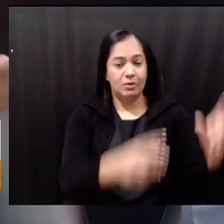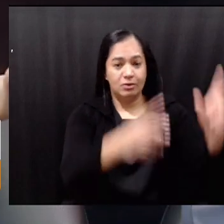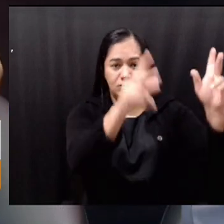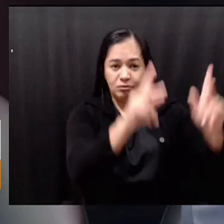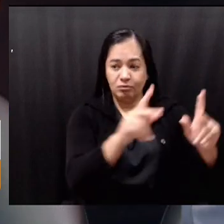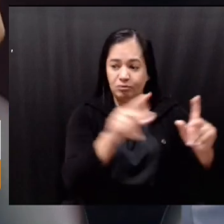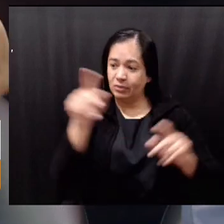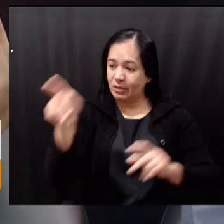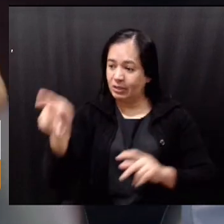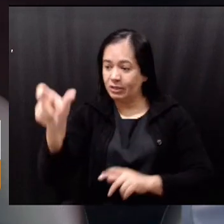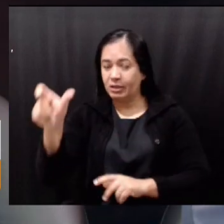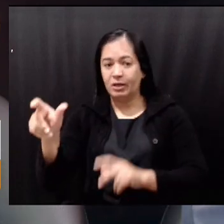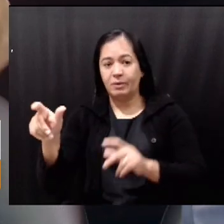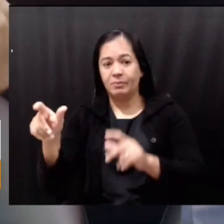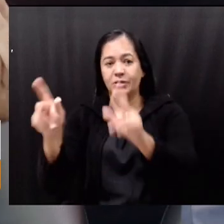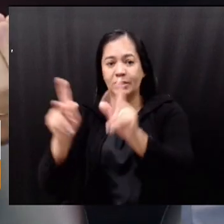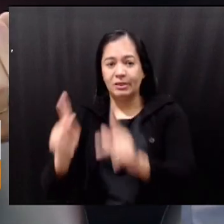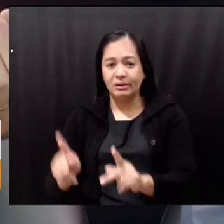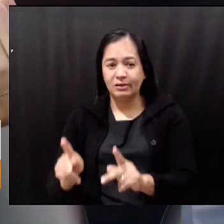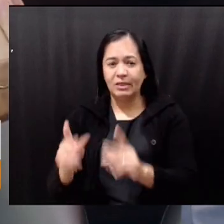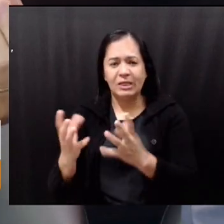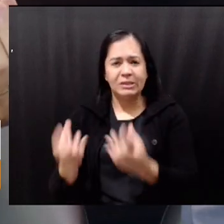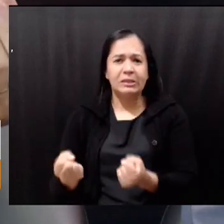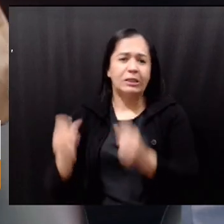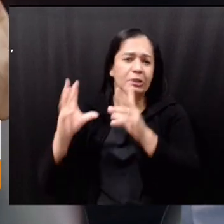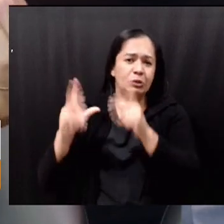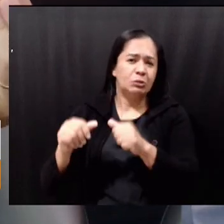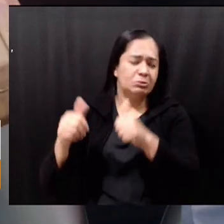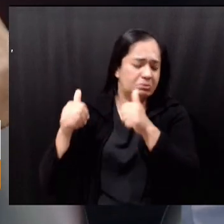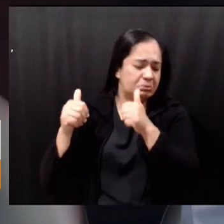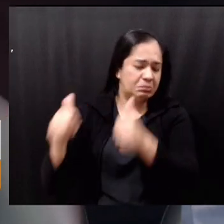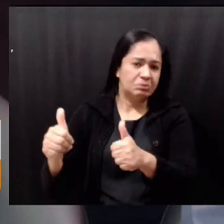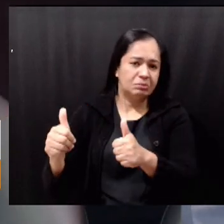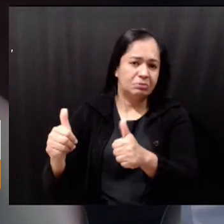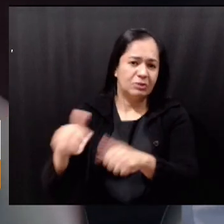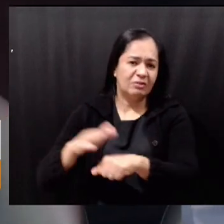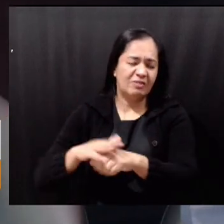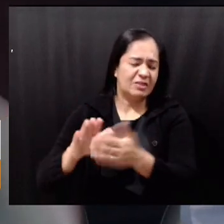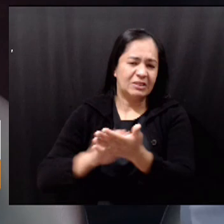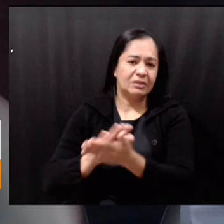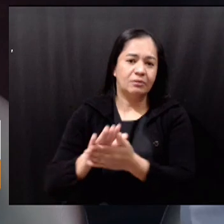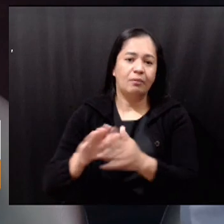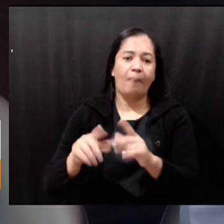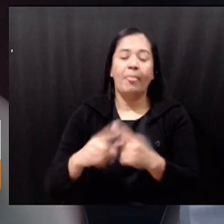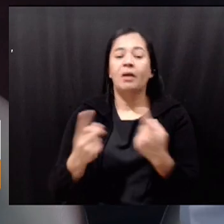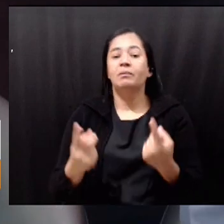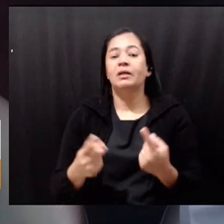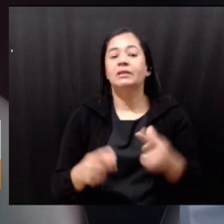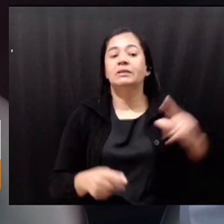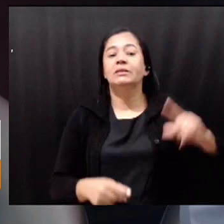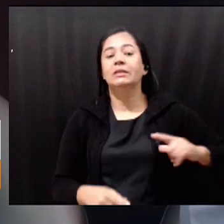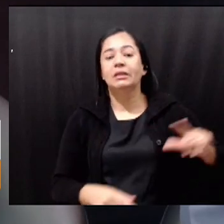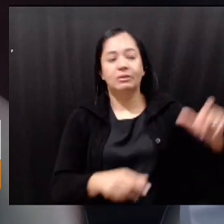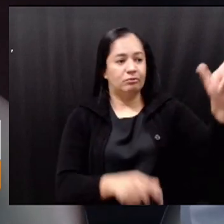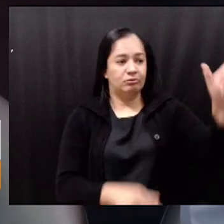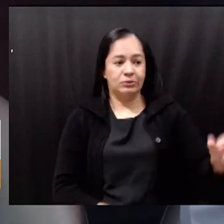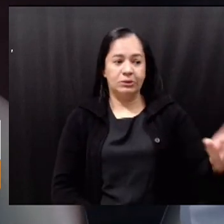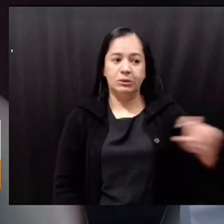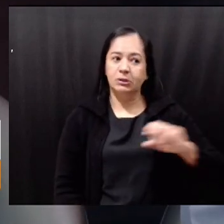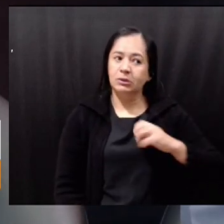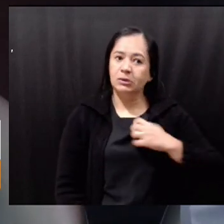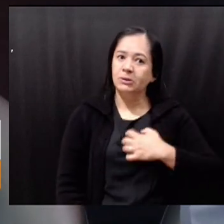do jeito que a coisa está acontecendo, tá tudo bem, ele não vai fazer muita coisa. Temos um sujeito mais agressivo, um pouco